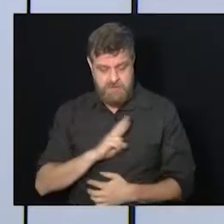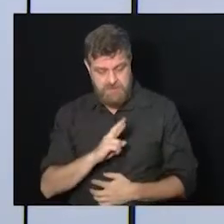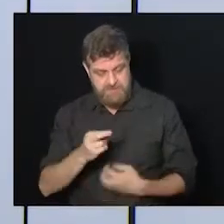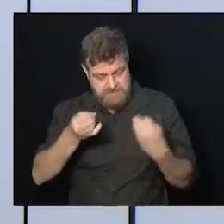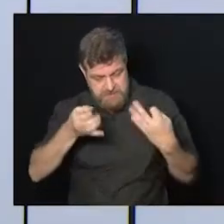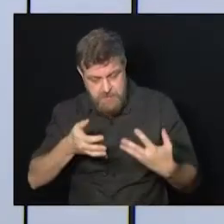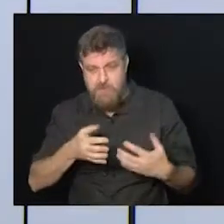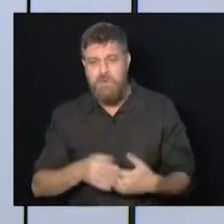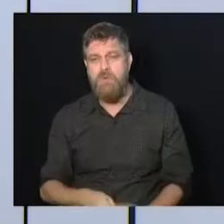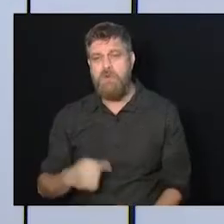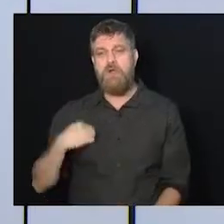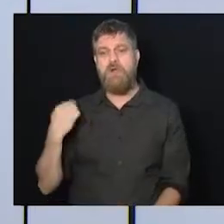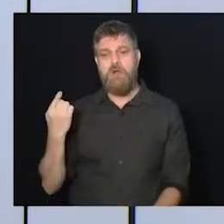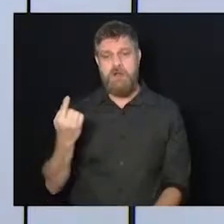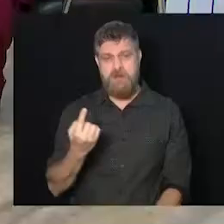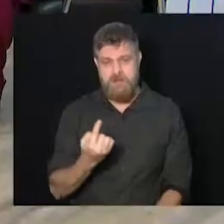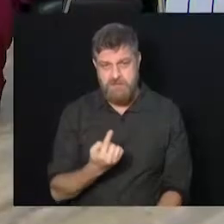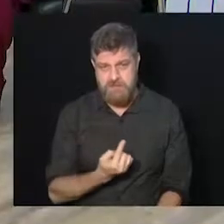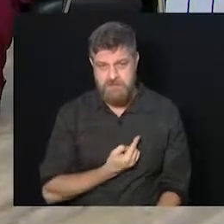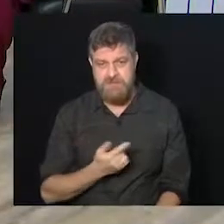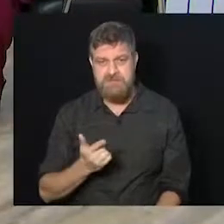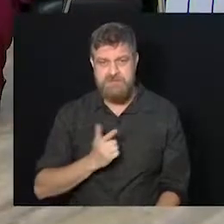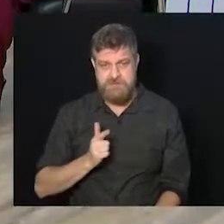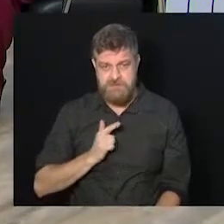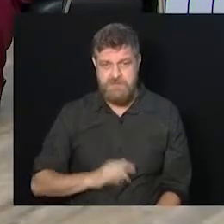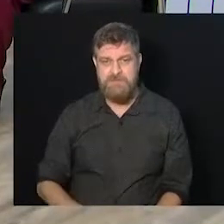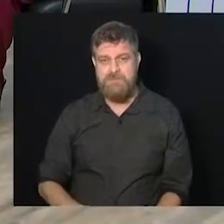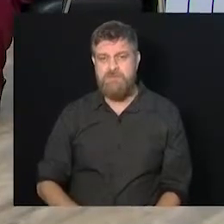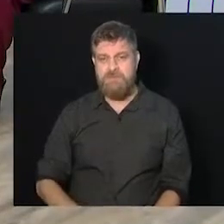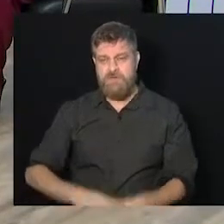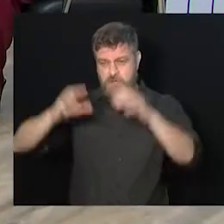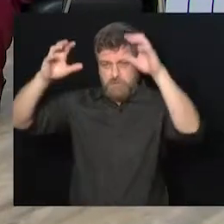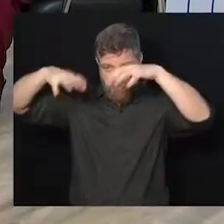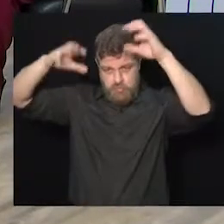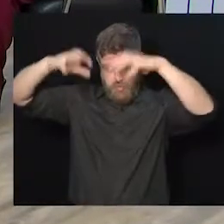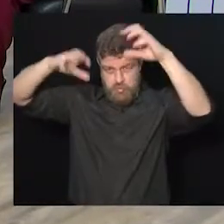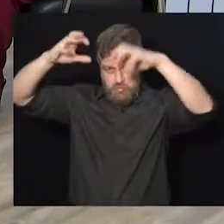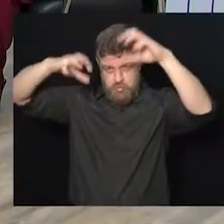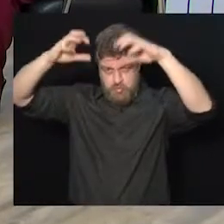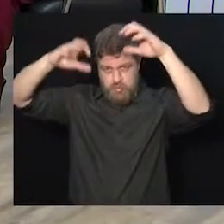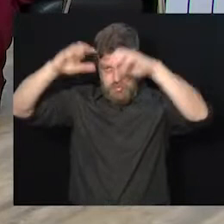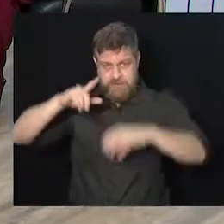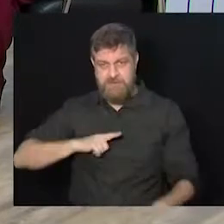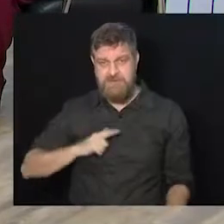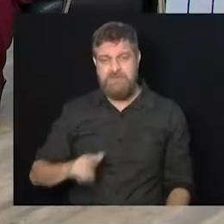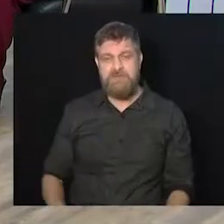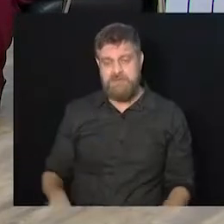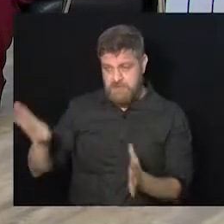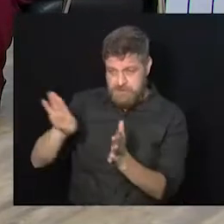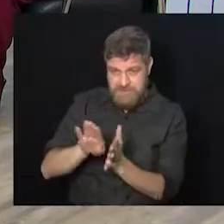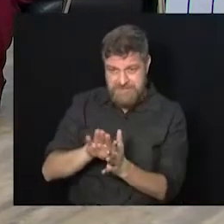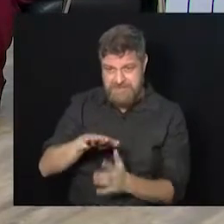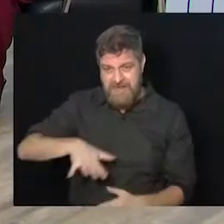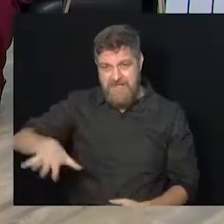agora, nós recebemos através dos rios de chuva que a gente chama, né, dos grandes rios aéreos,